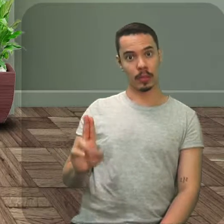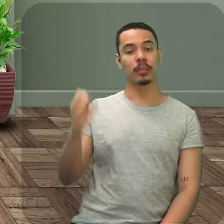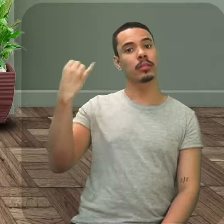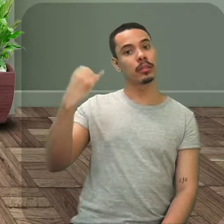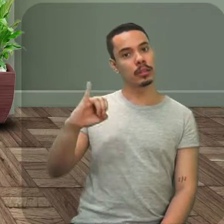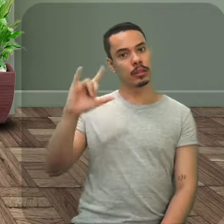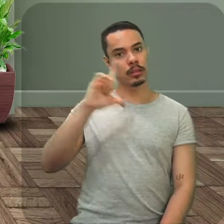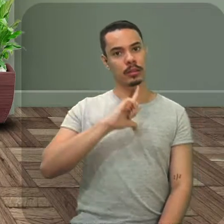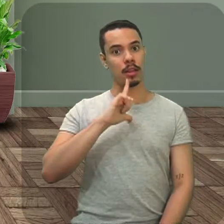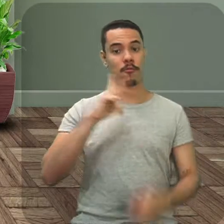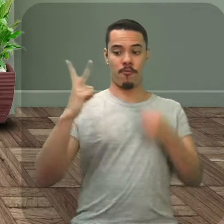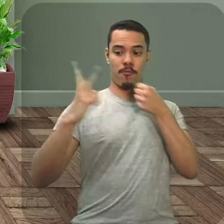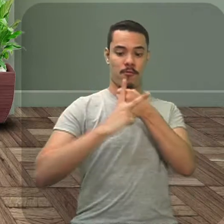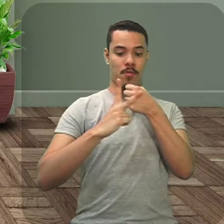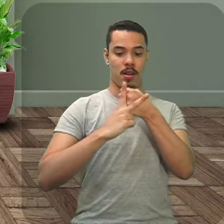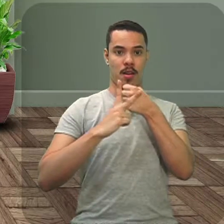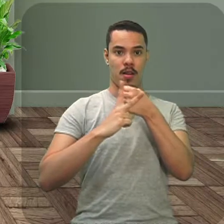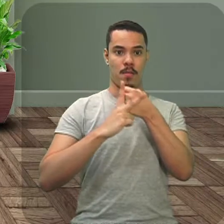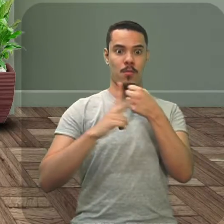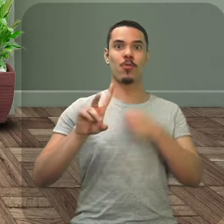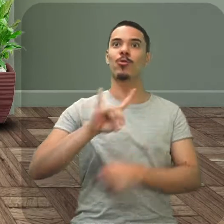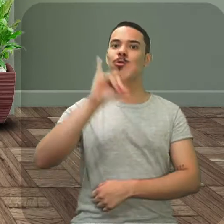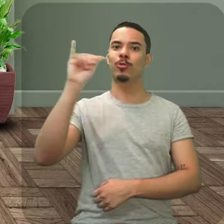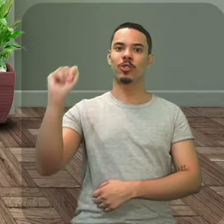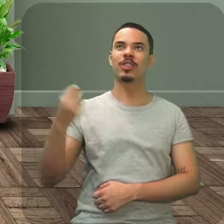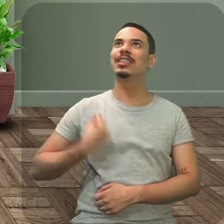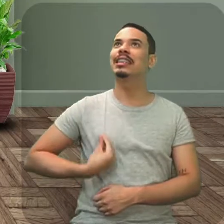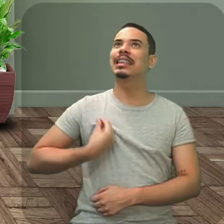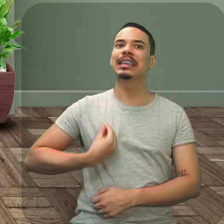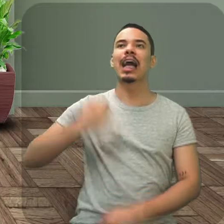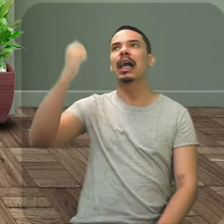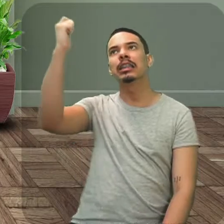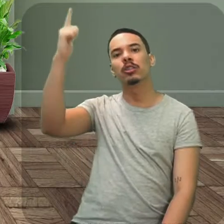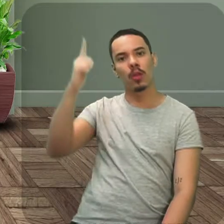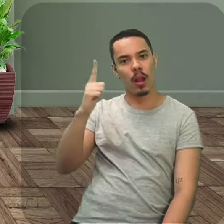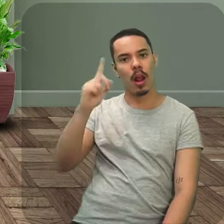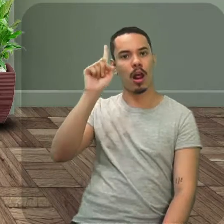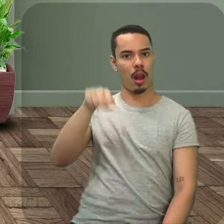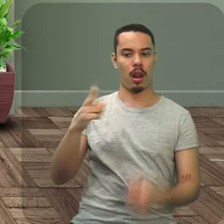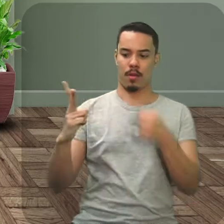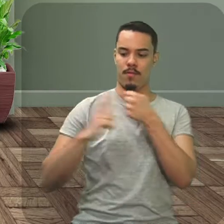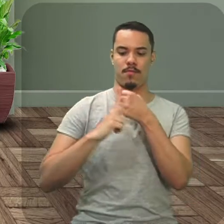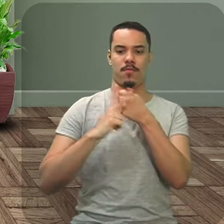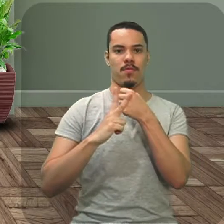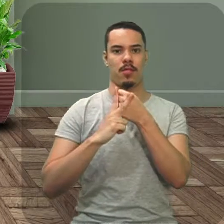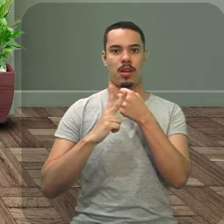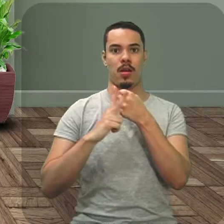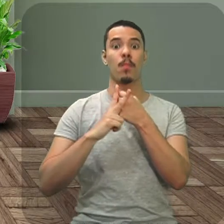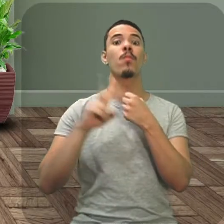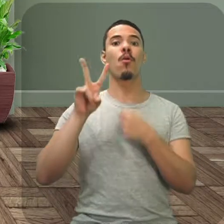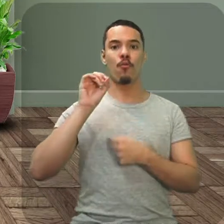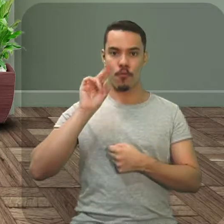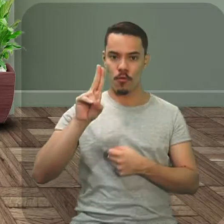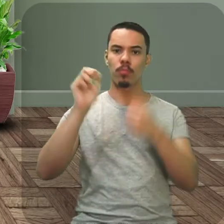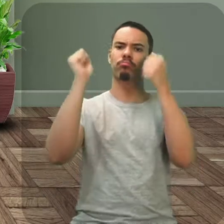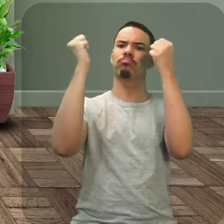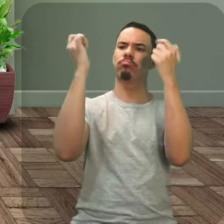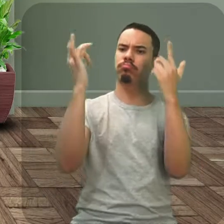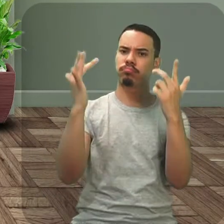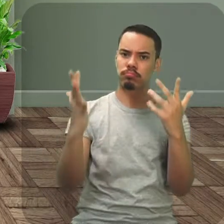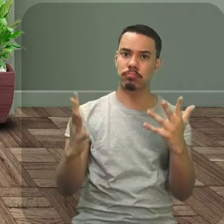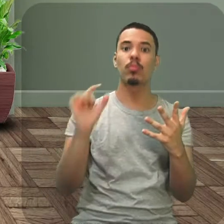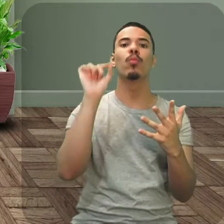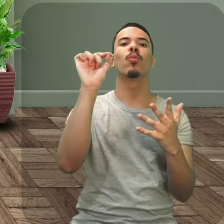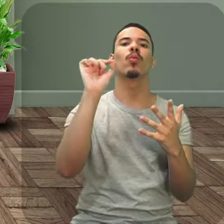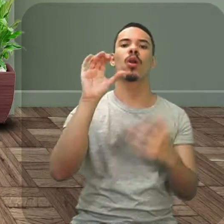tiver verbo o dia está ensolarado já é uma frase verbal que eu vou classificar como